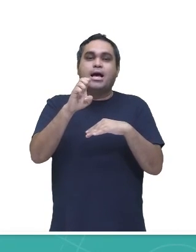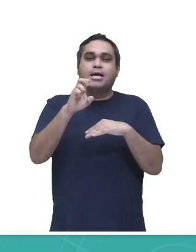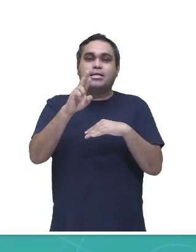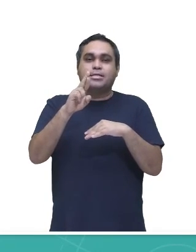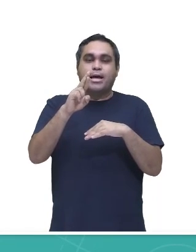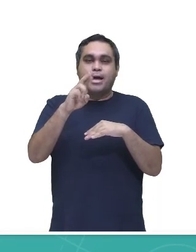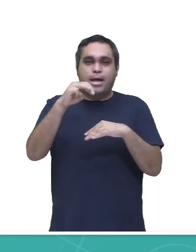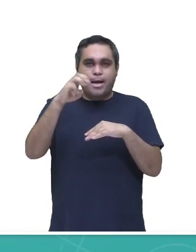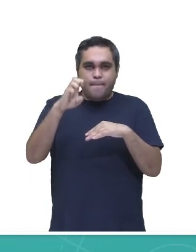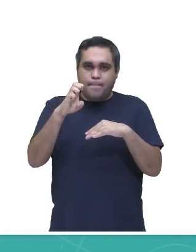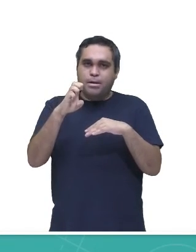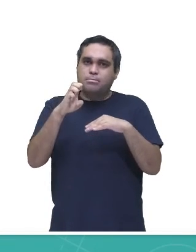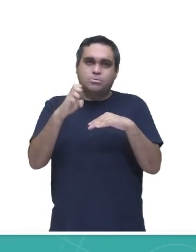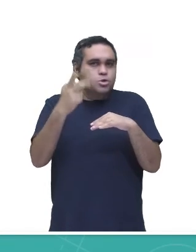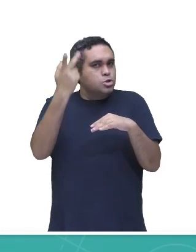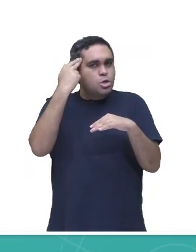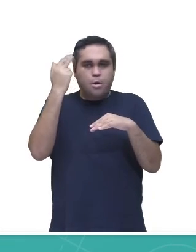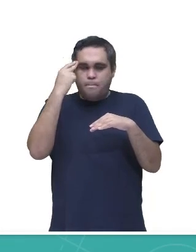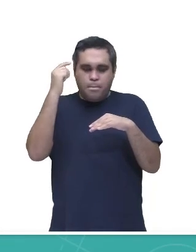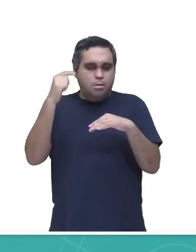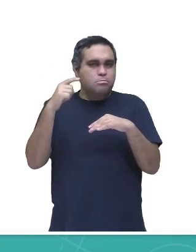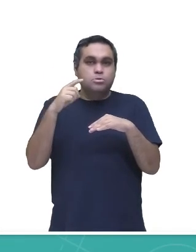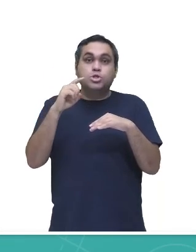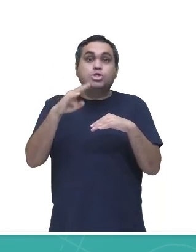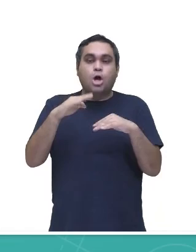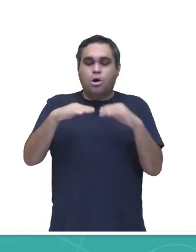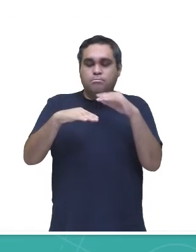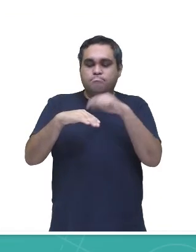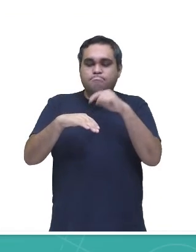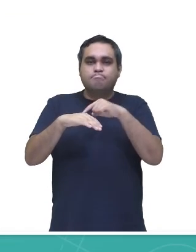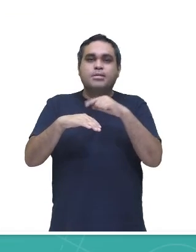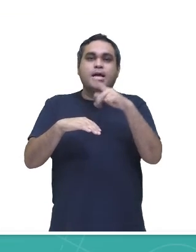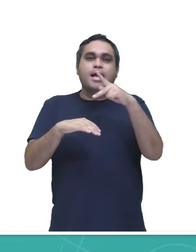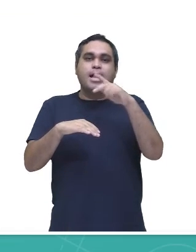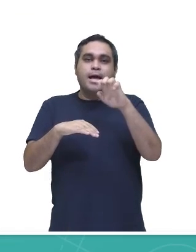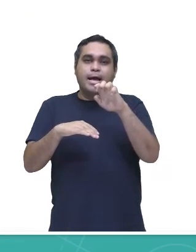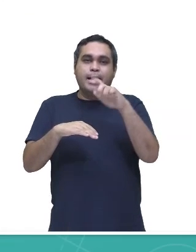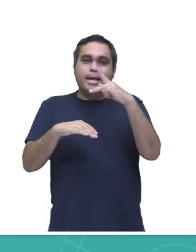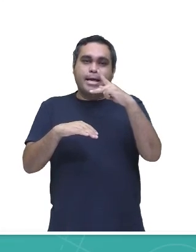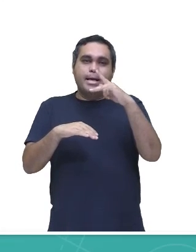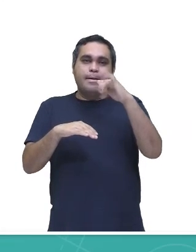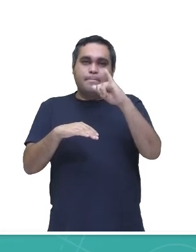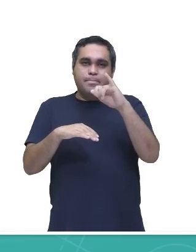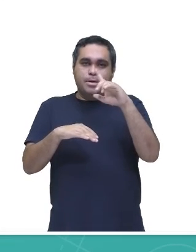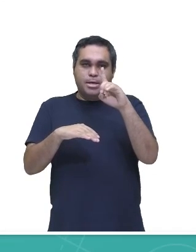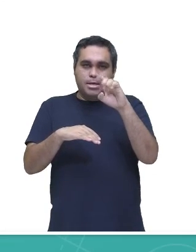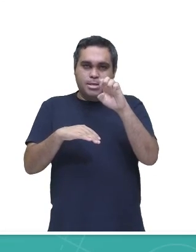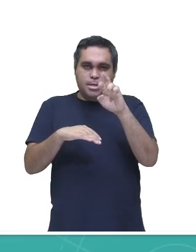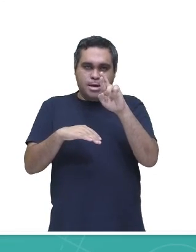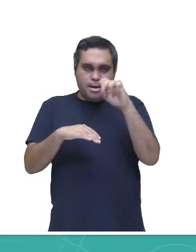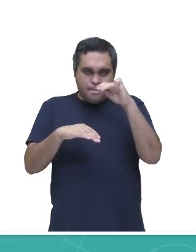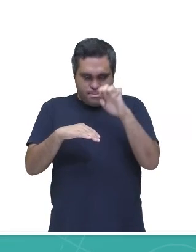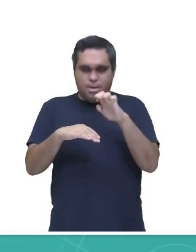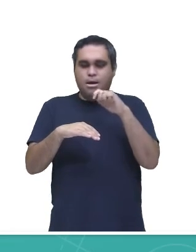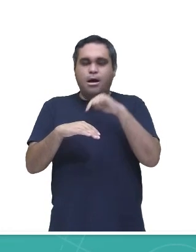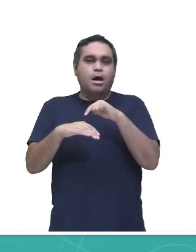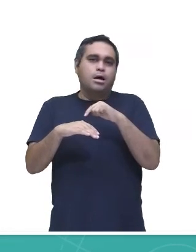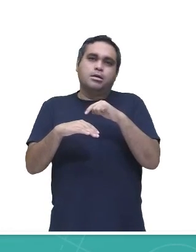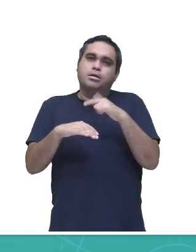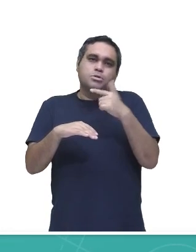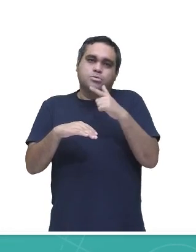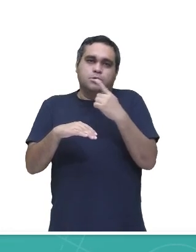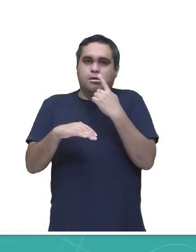queimadura, ela foi superficial, ela atingiu ali somente a epiderme, não chegou a atingir um vaso sanguíneo lá da